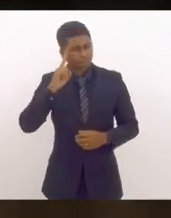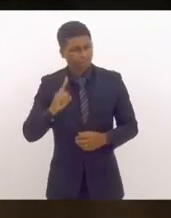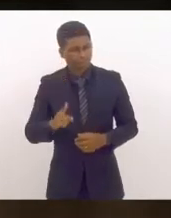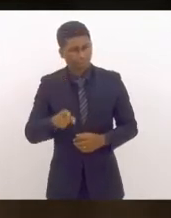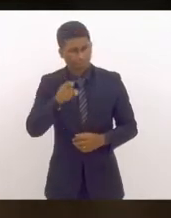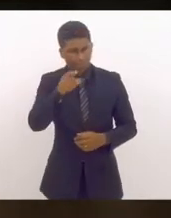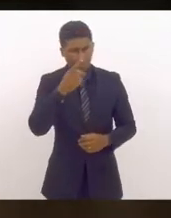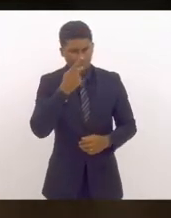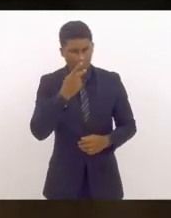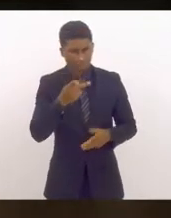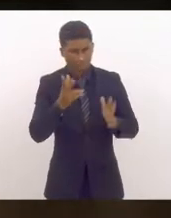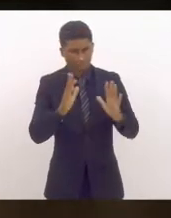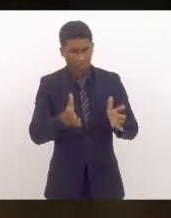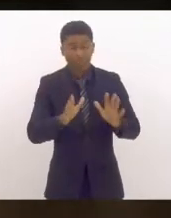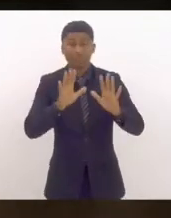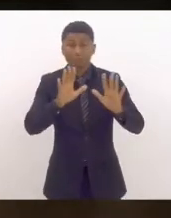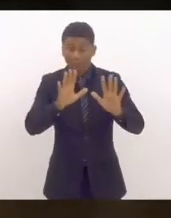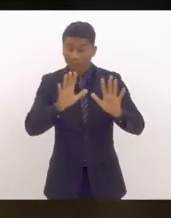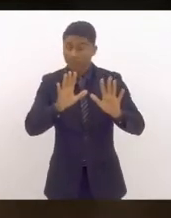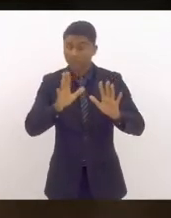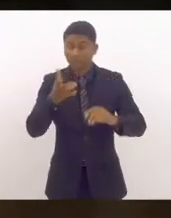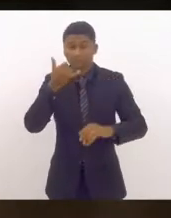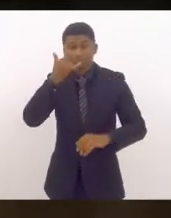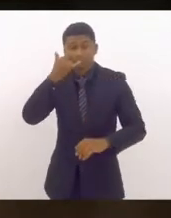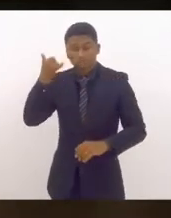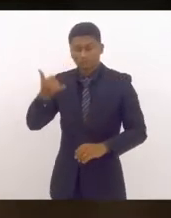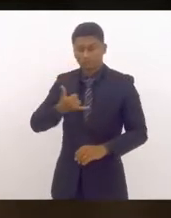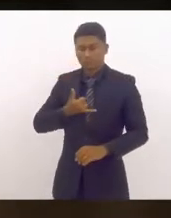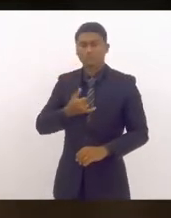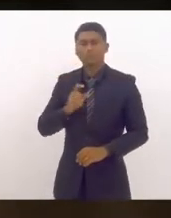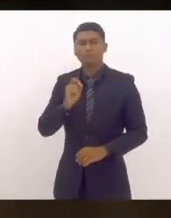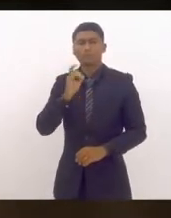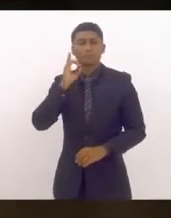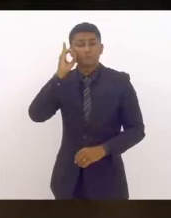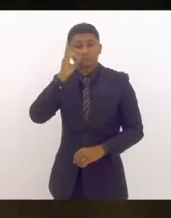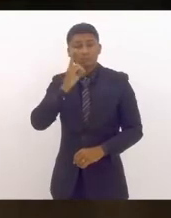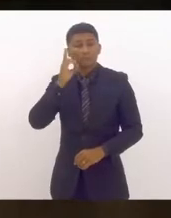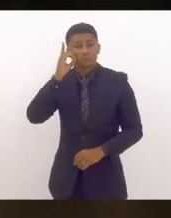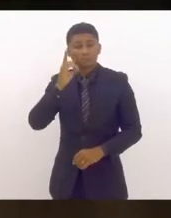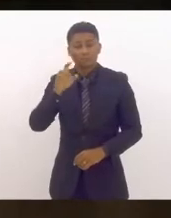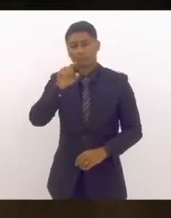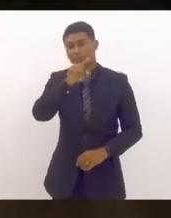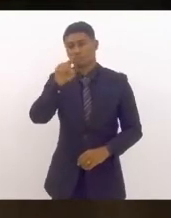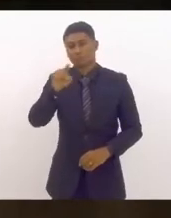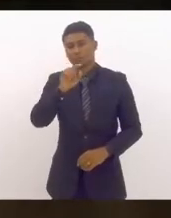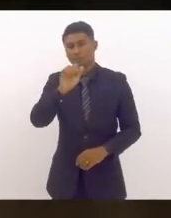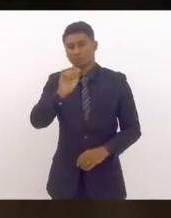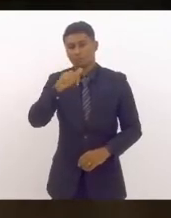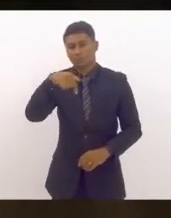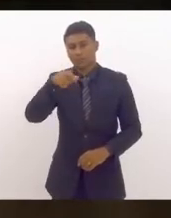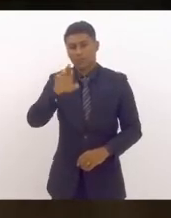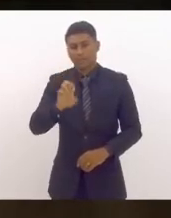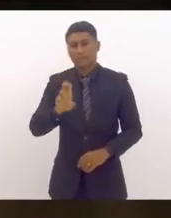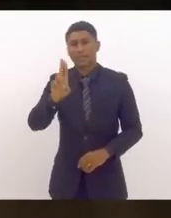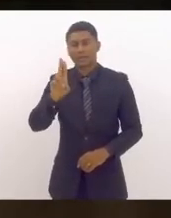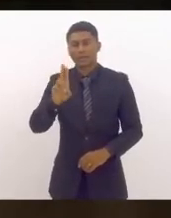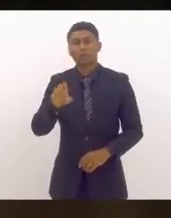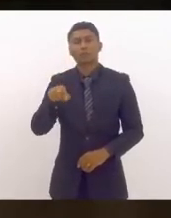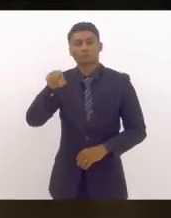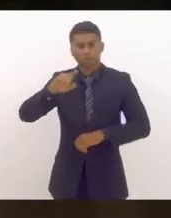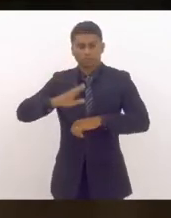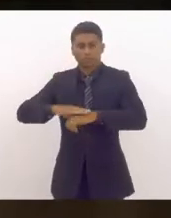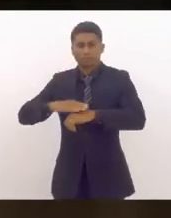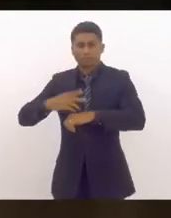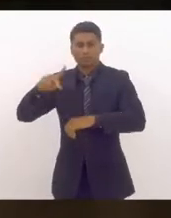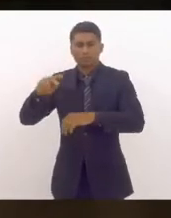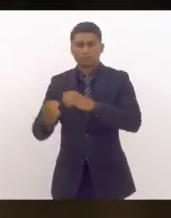me telefonou o deputado Zaqueu Teixeira, autor do